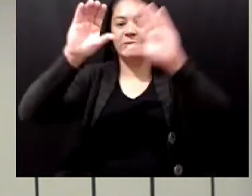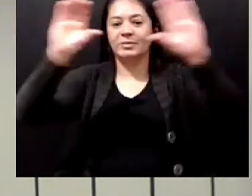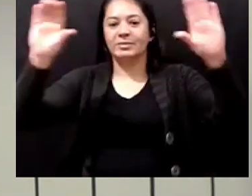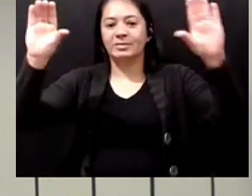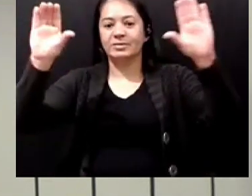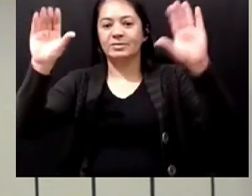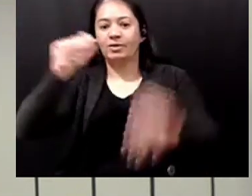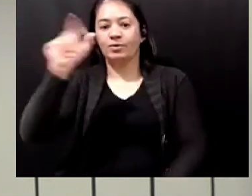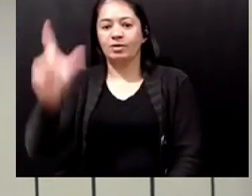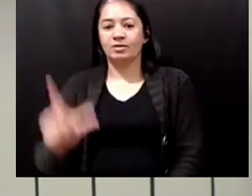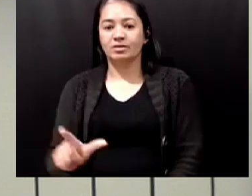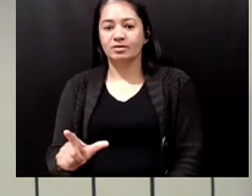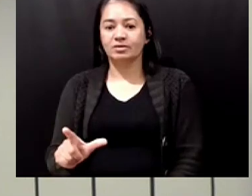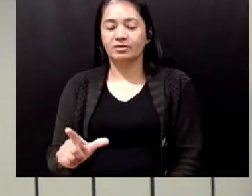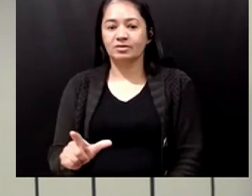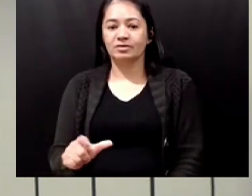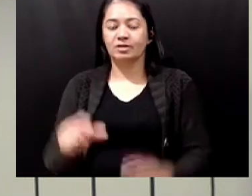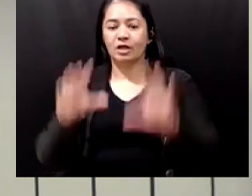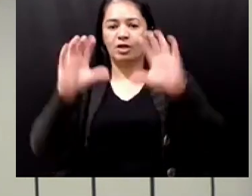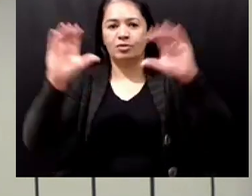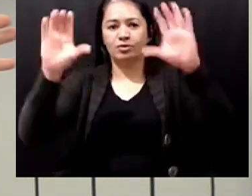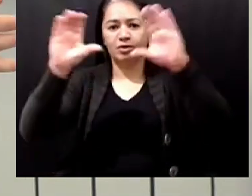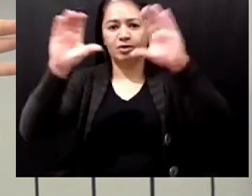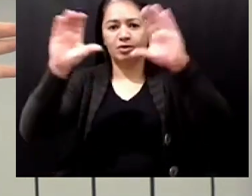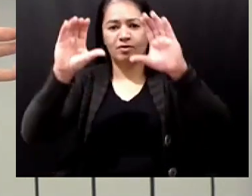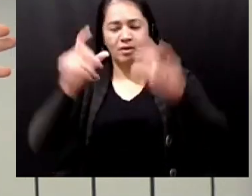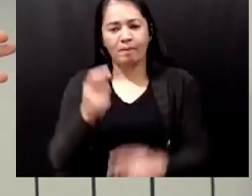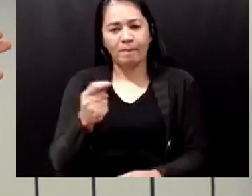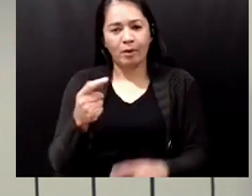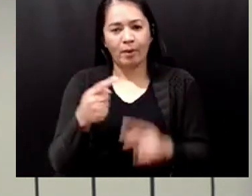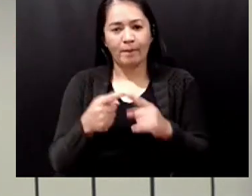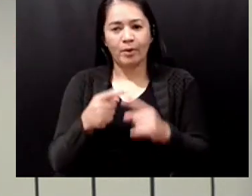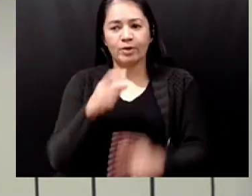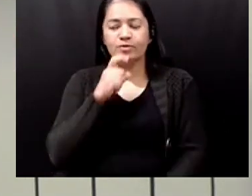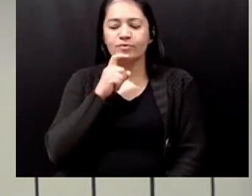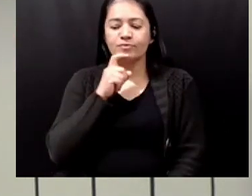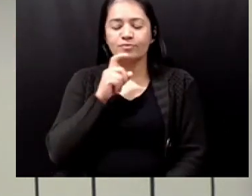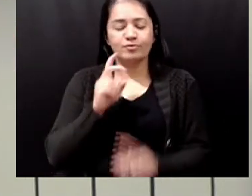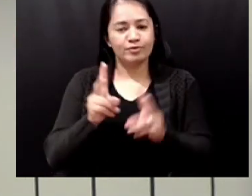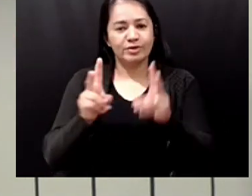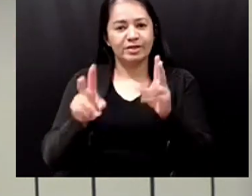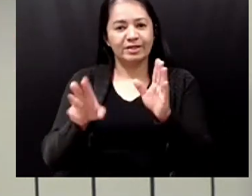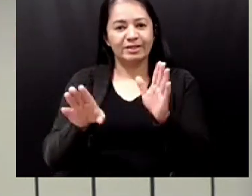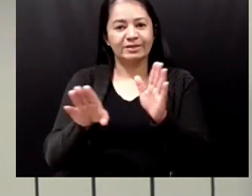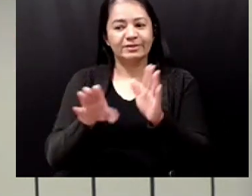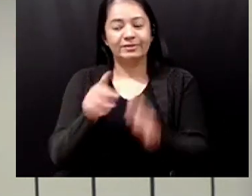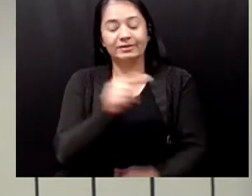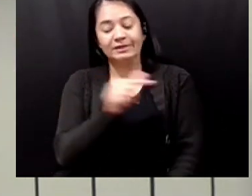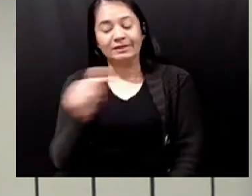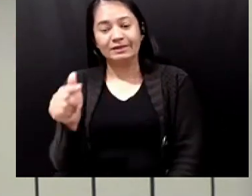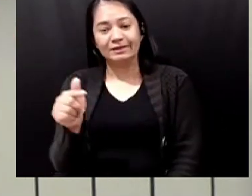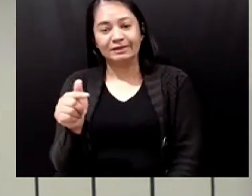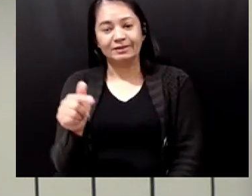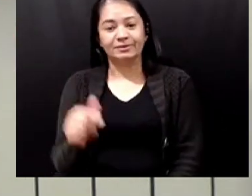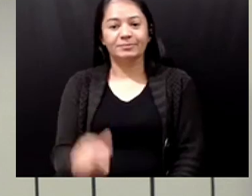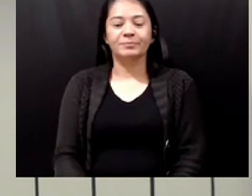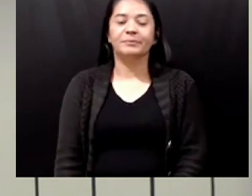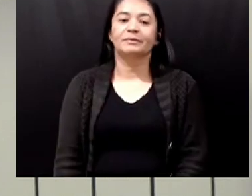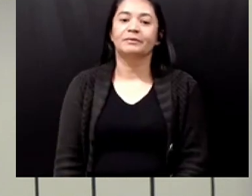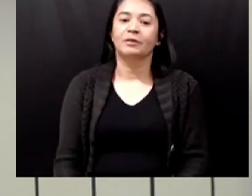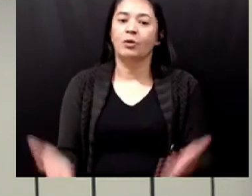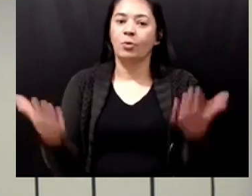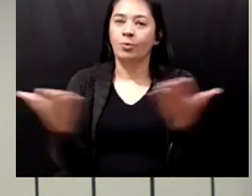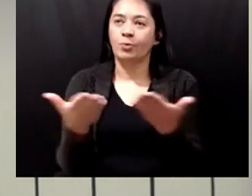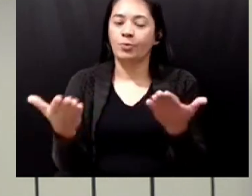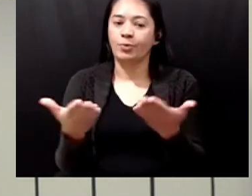vai permanecer, pelo menos nesta semana, já que estamos no inverno, né? Hoje, por exemplo, sensação térmica chegou aos